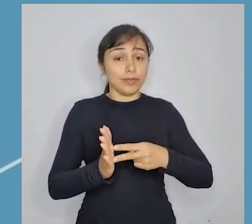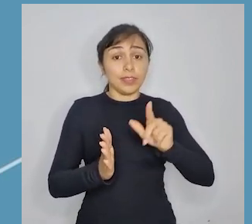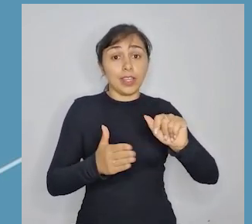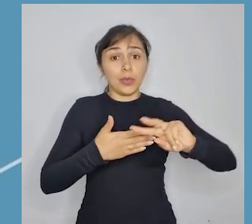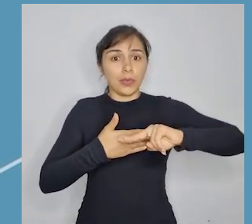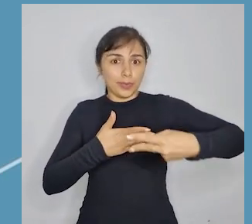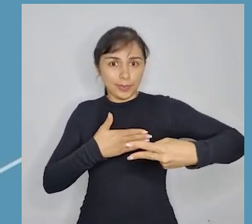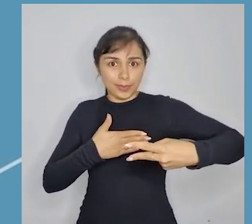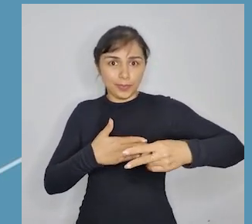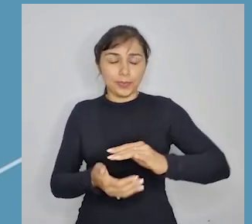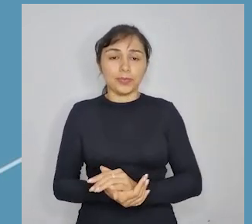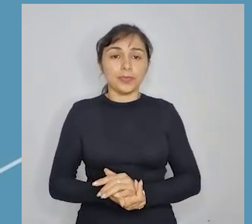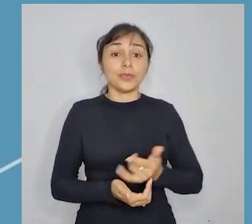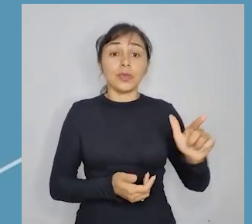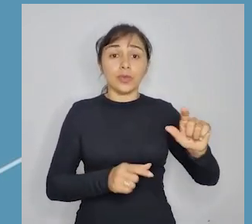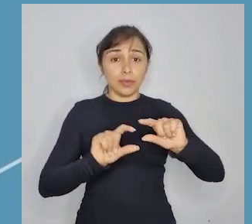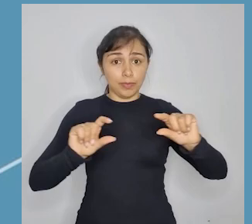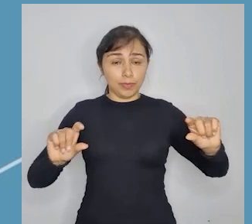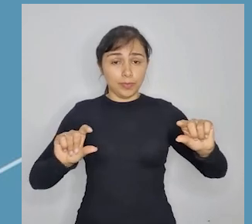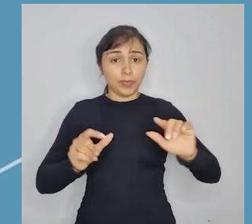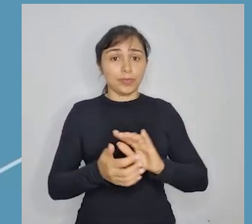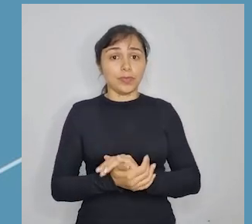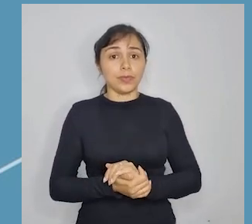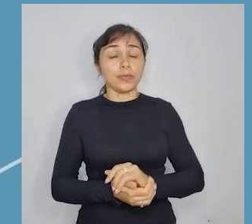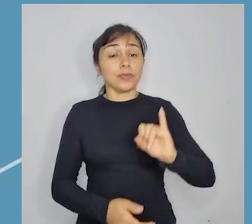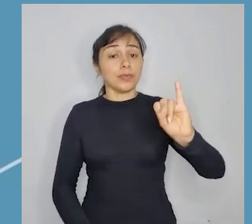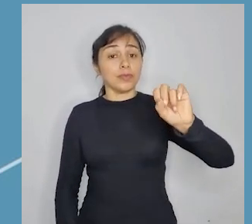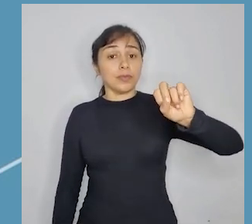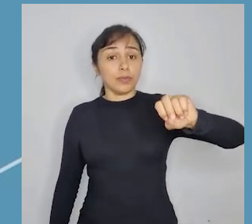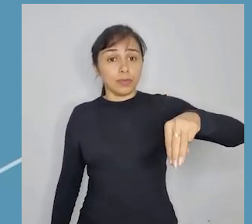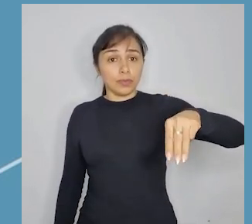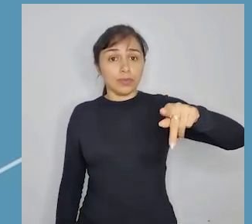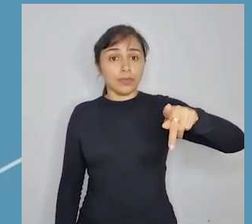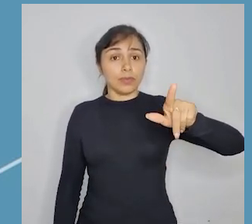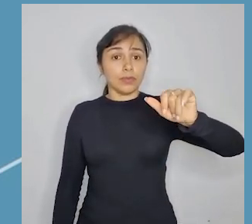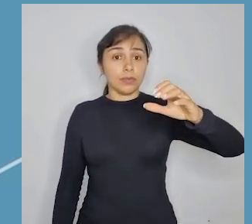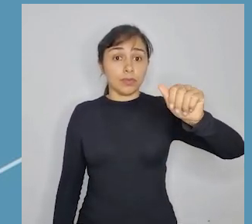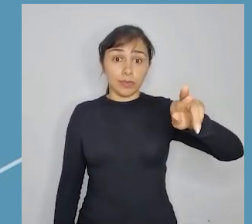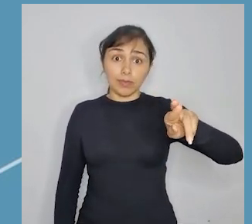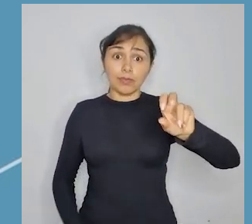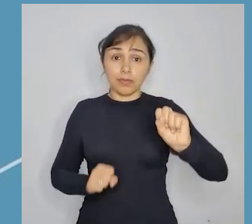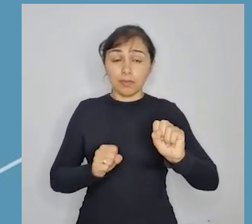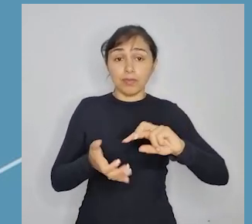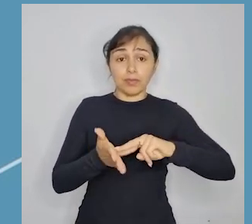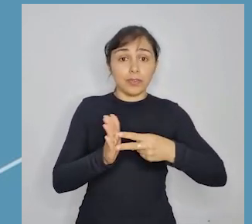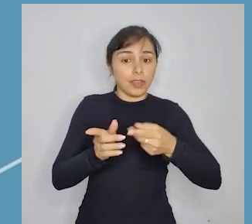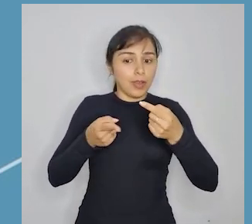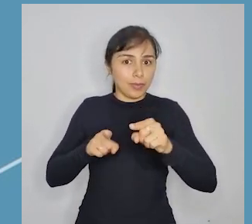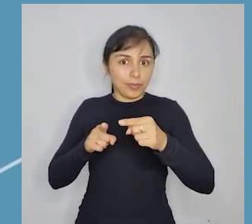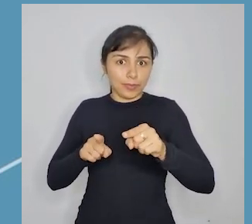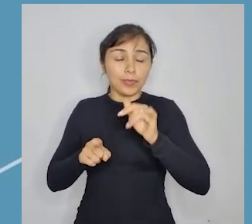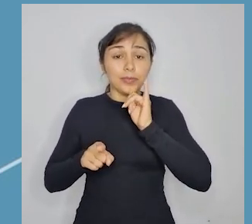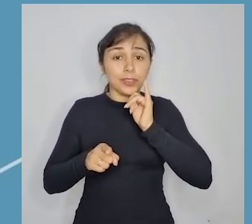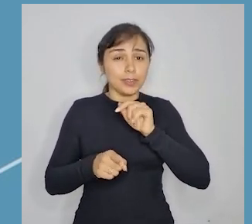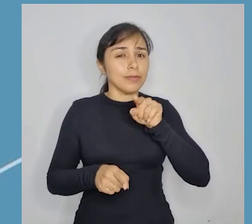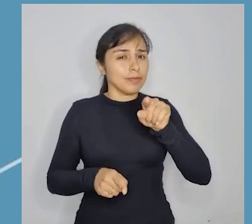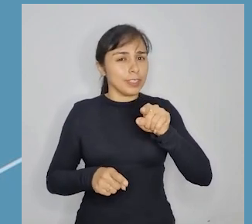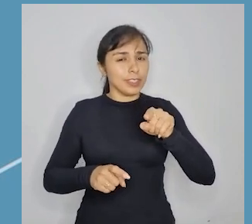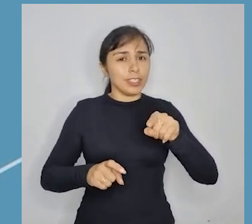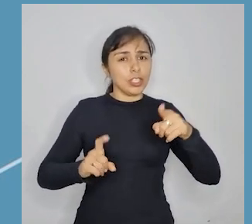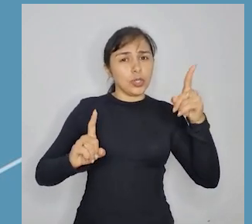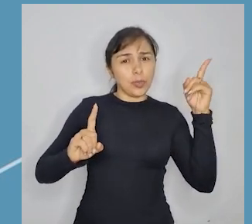com o sentido de irritar, provocar, o verbo implicar vai exigir a preposição. Por exemplo, você implica com